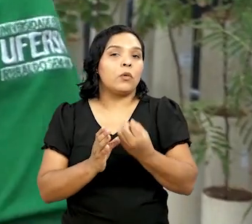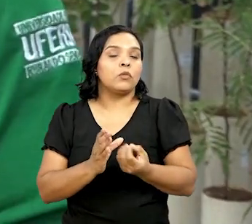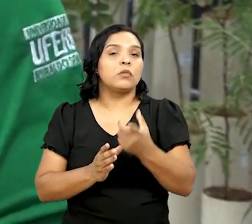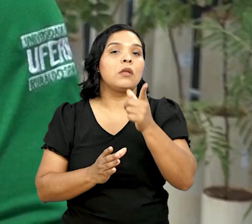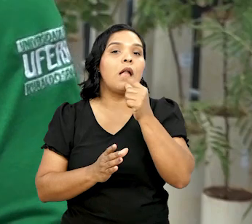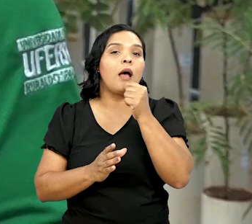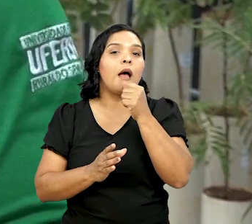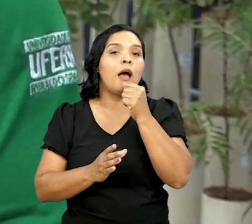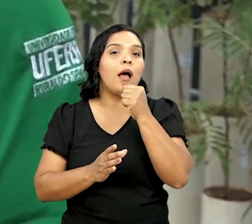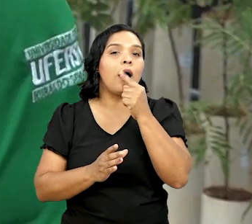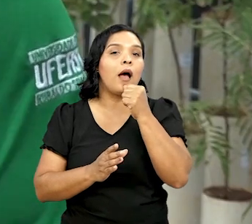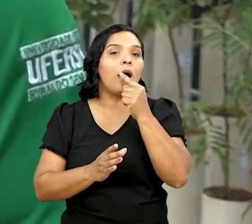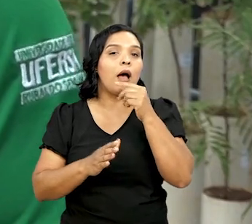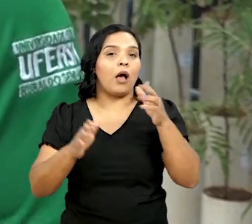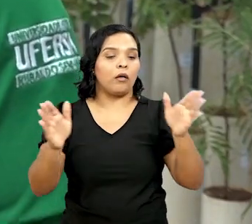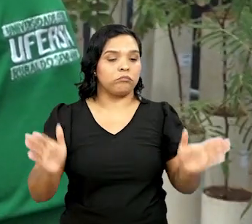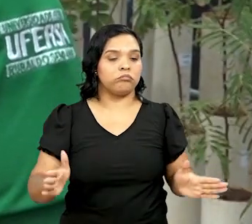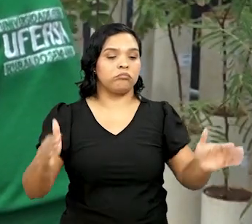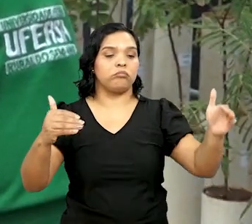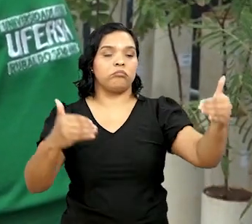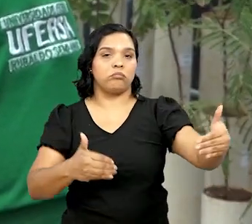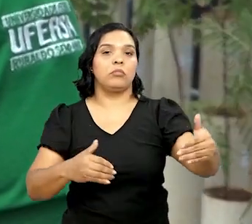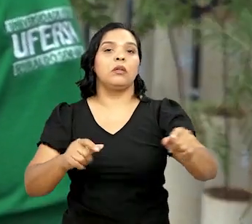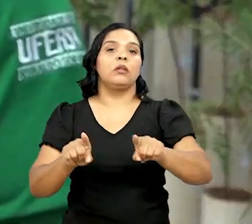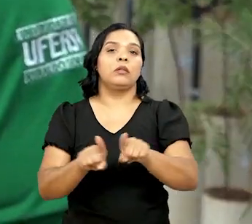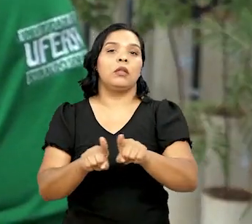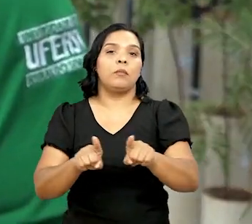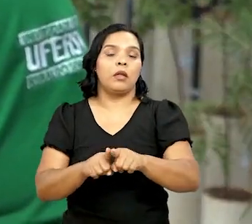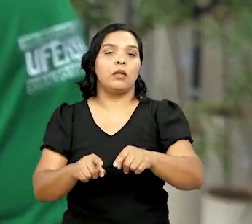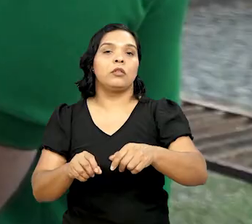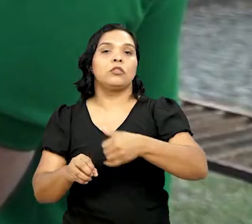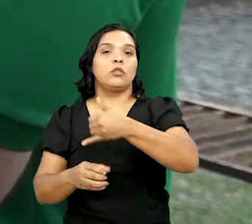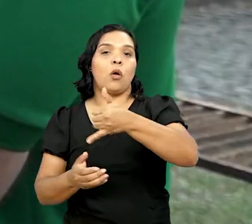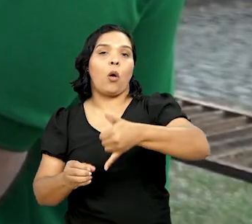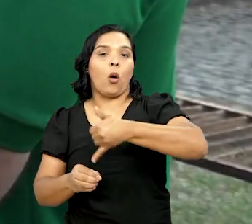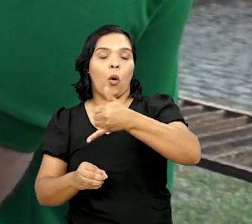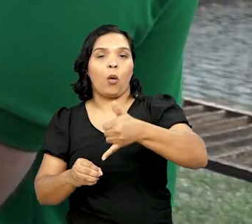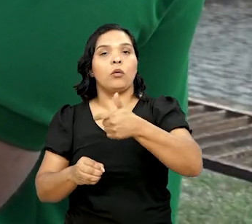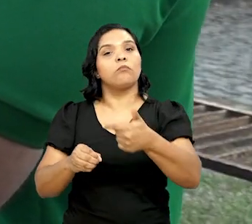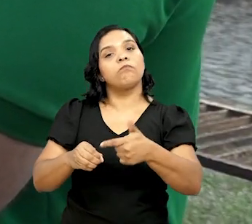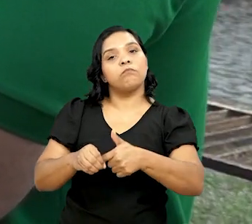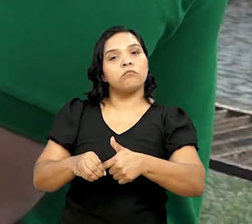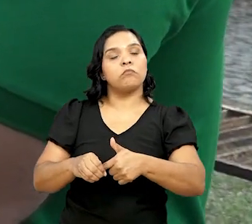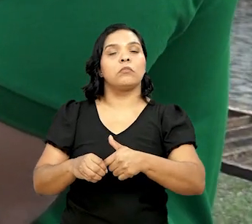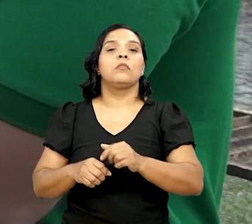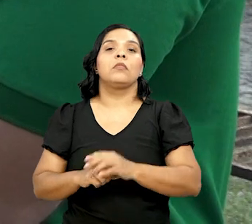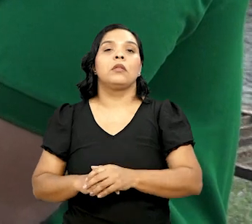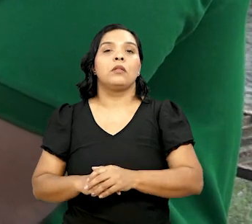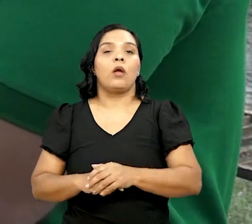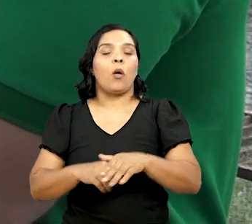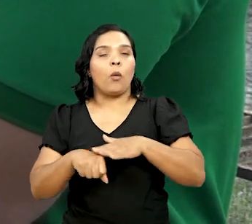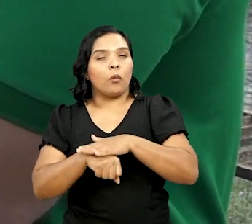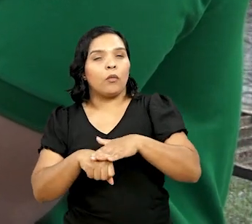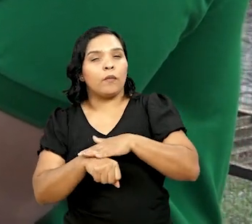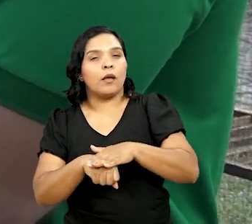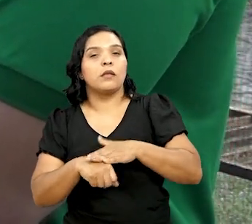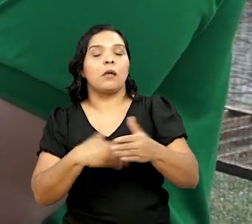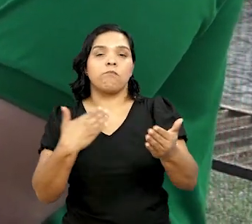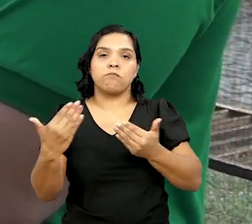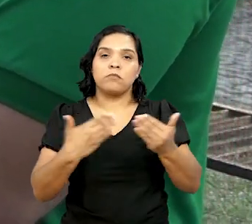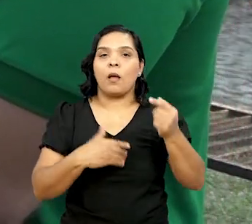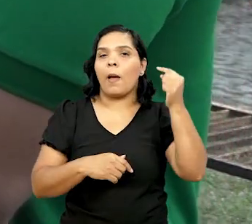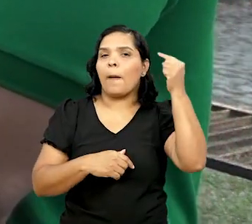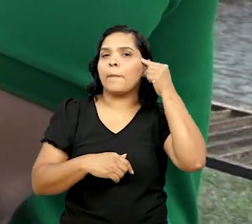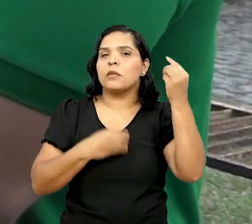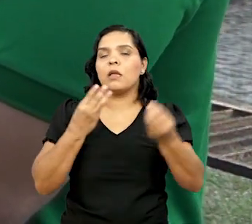até 20 metros cúbicos de água para cada metro cúbico de óleo produzido. Em diálogo com empresas da região, pesquisadores da